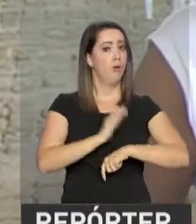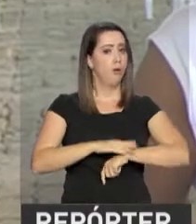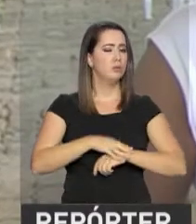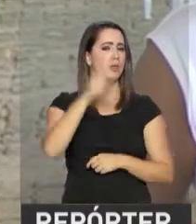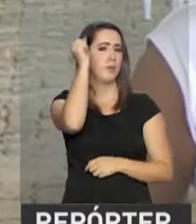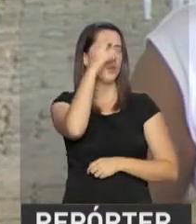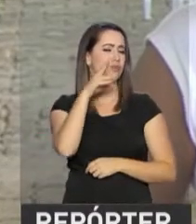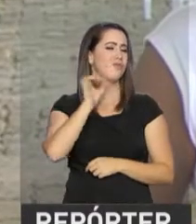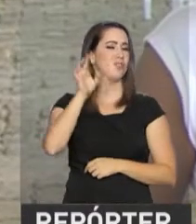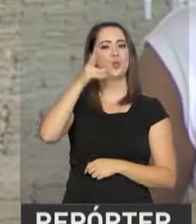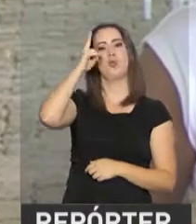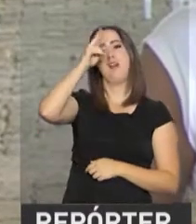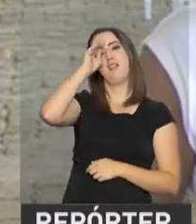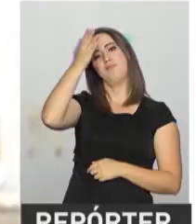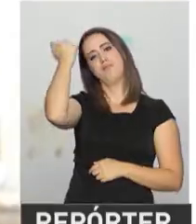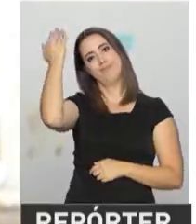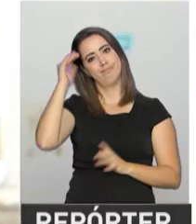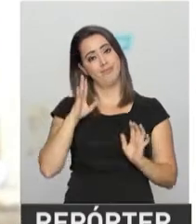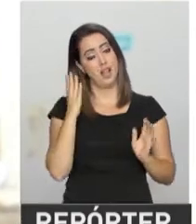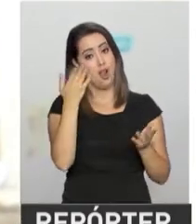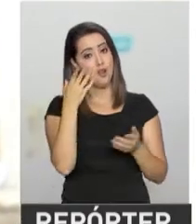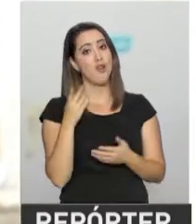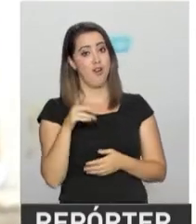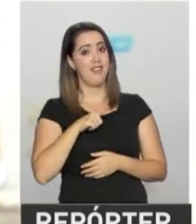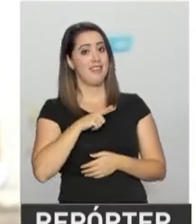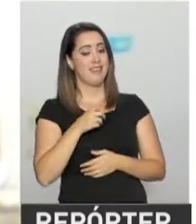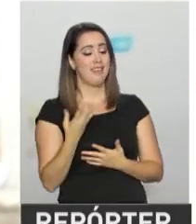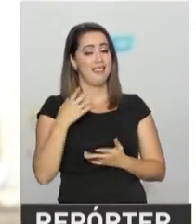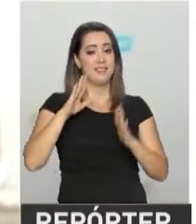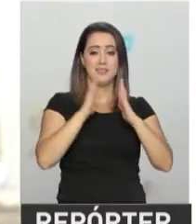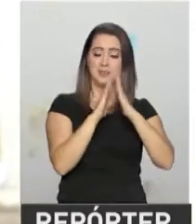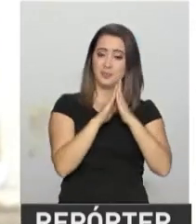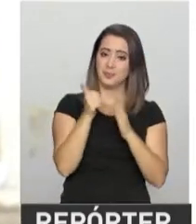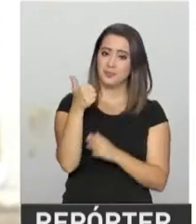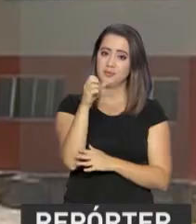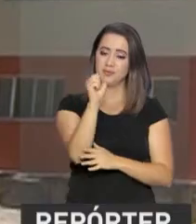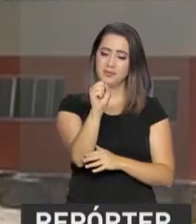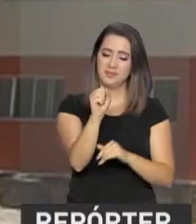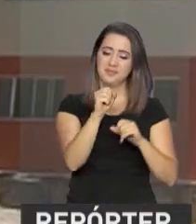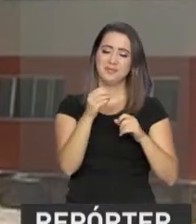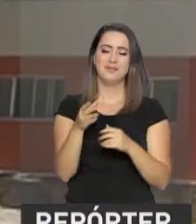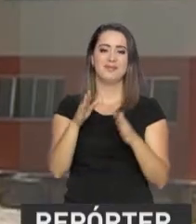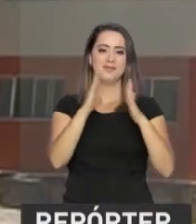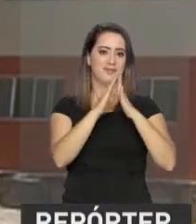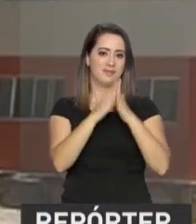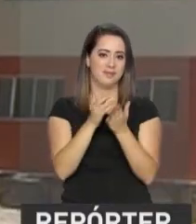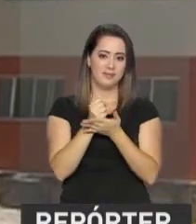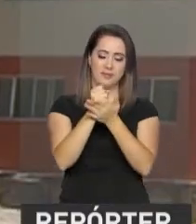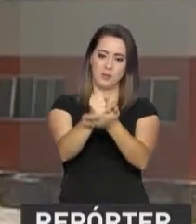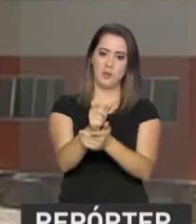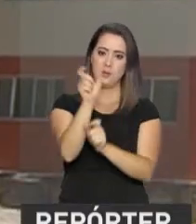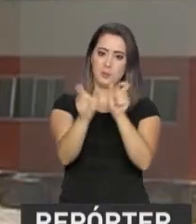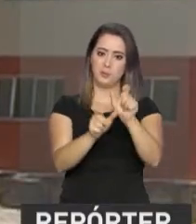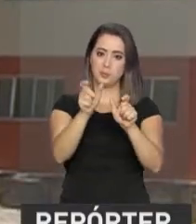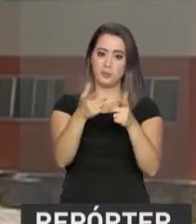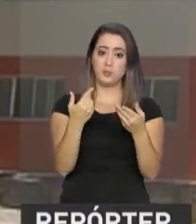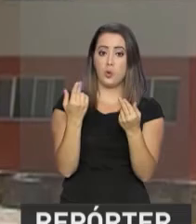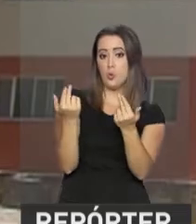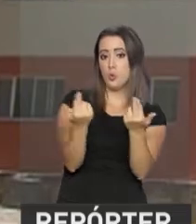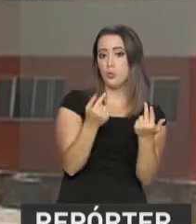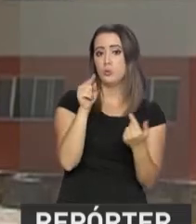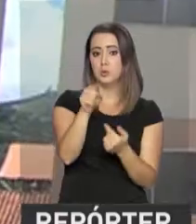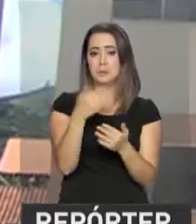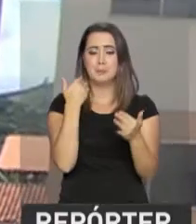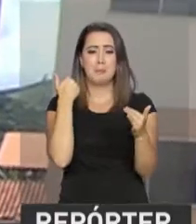na lembrança. Agora, Elisete é dona de uma das 180 unidades do Minha Casa Minha Vida, entregues para pessoas que, assim como